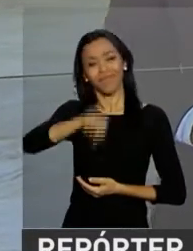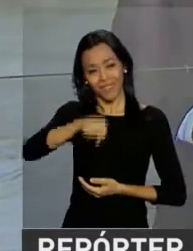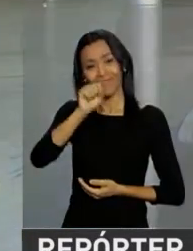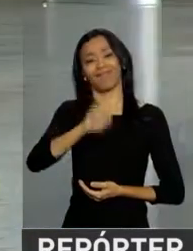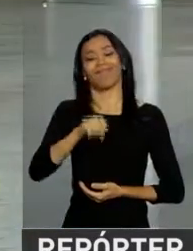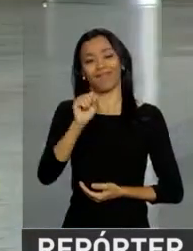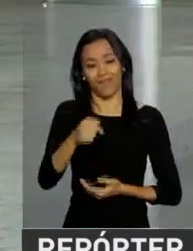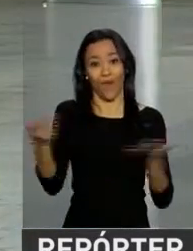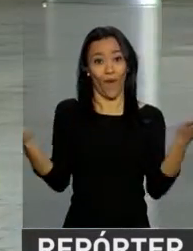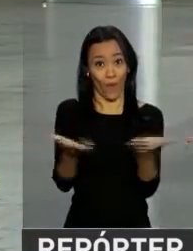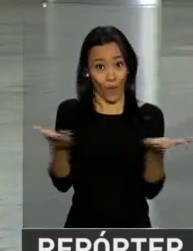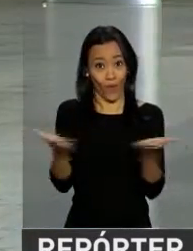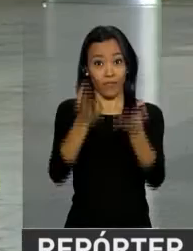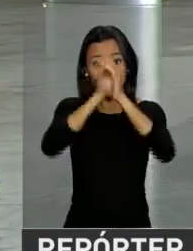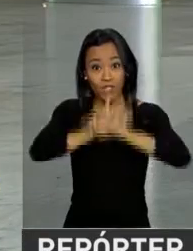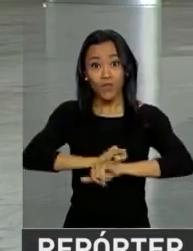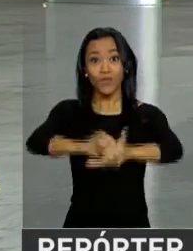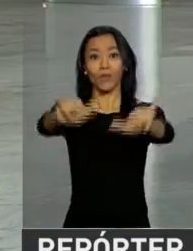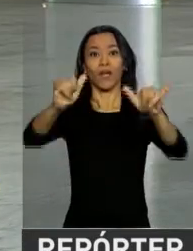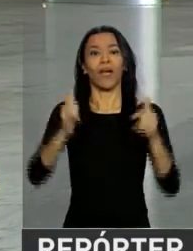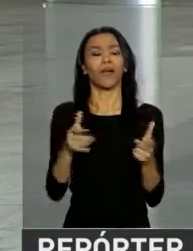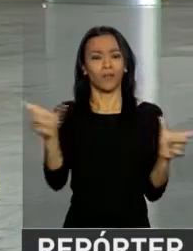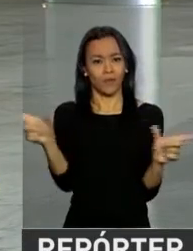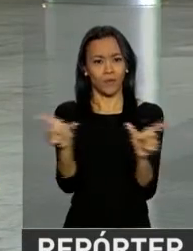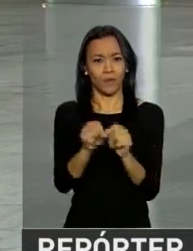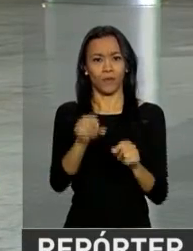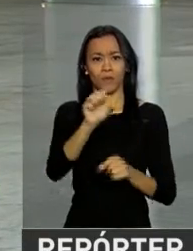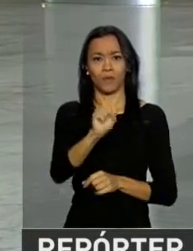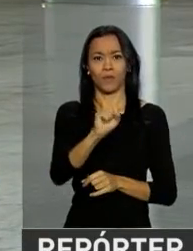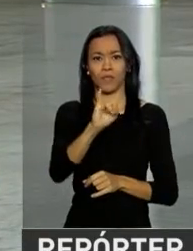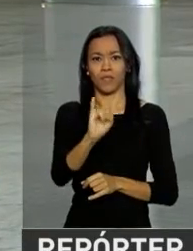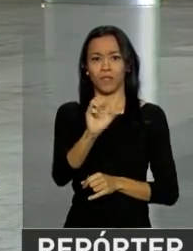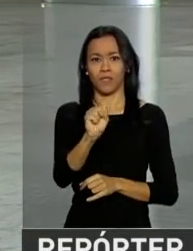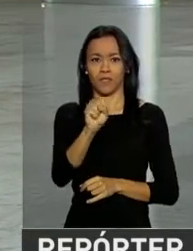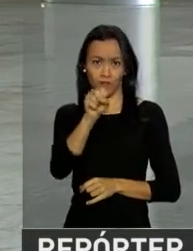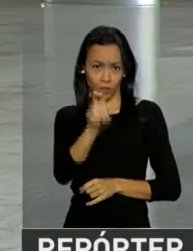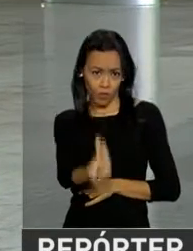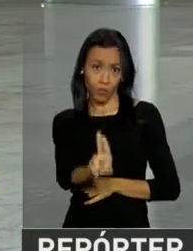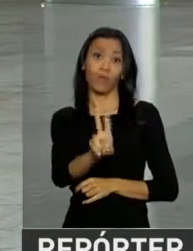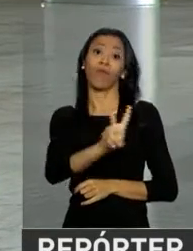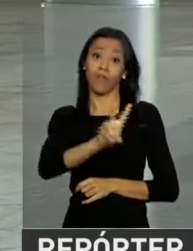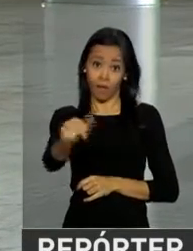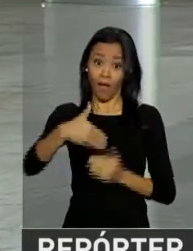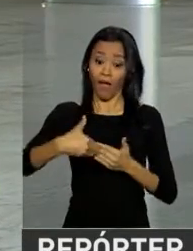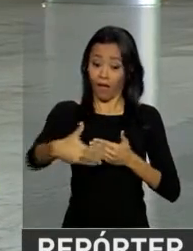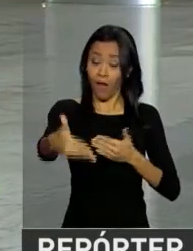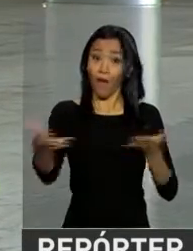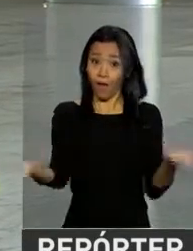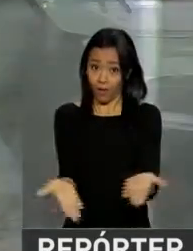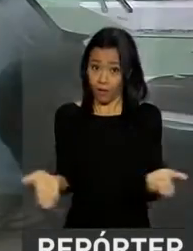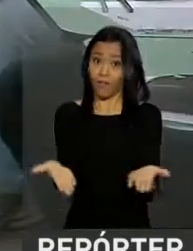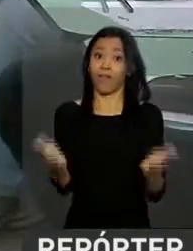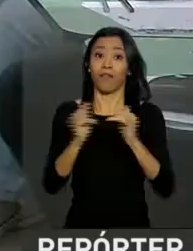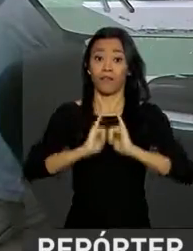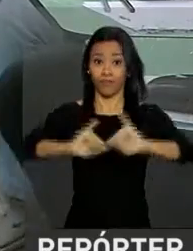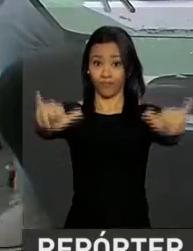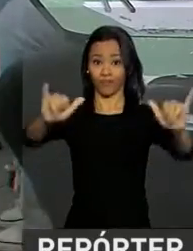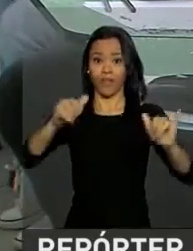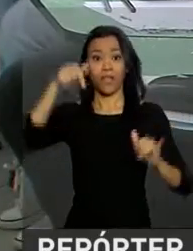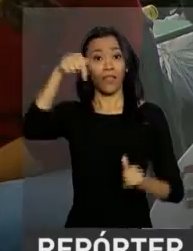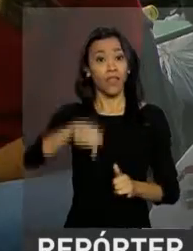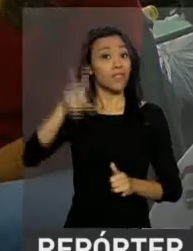danielle os resultados do sisu sistema de seleção unificada da educação superior vão ser divulgados hoje olha nessa